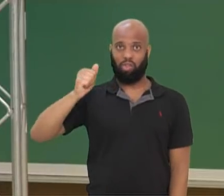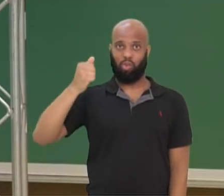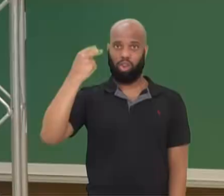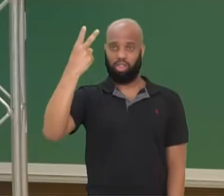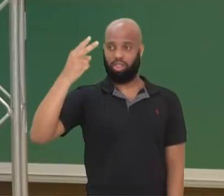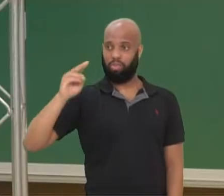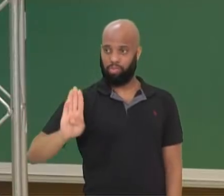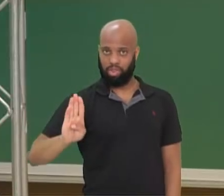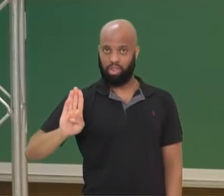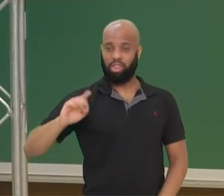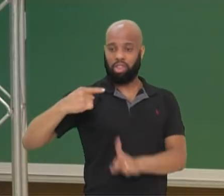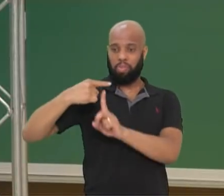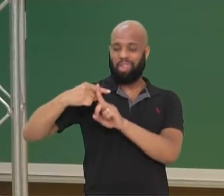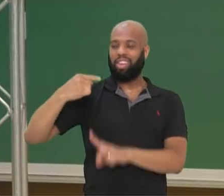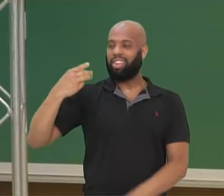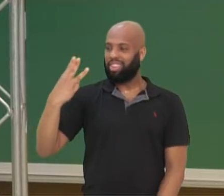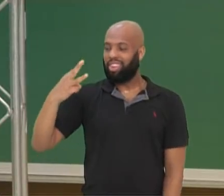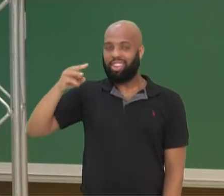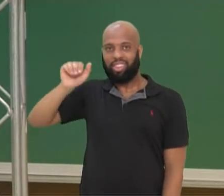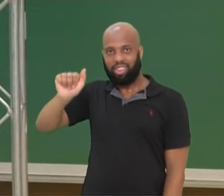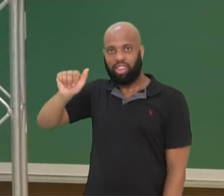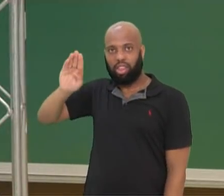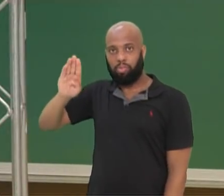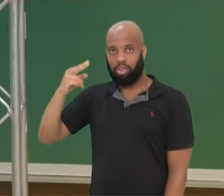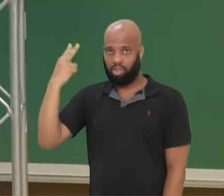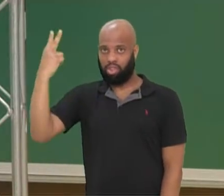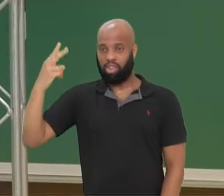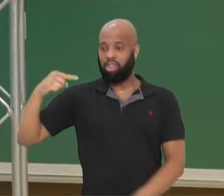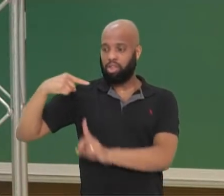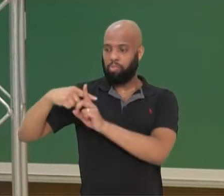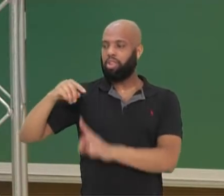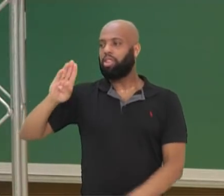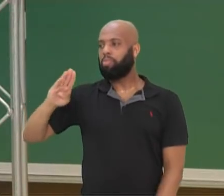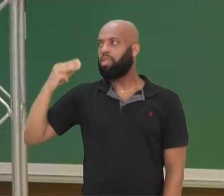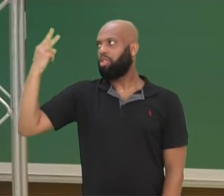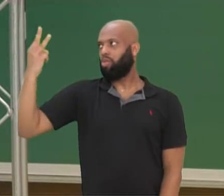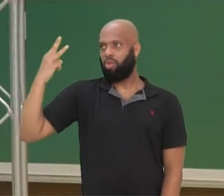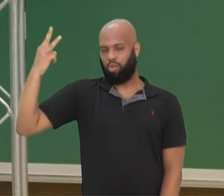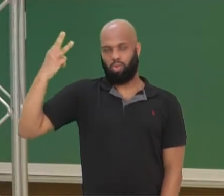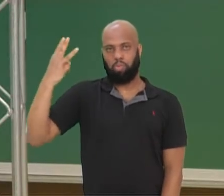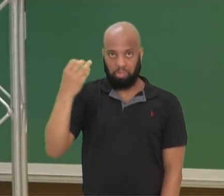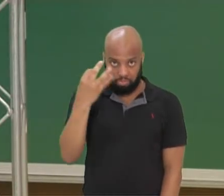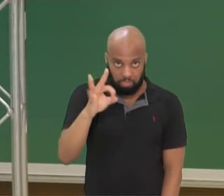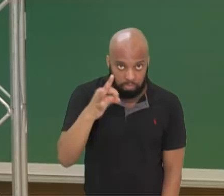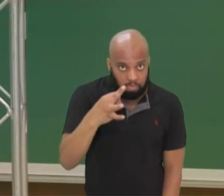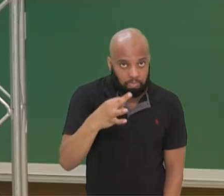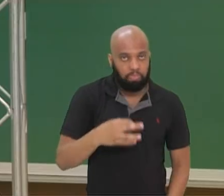B mais 3AB ao quadrado mais B ao cubo, certo?